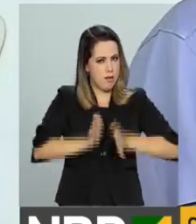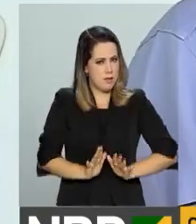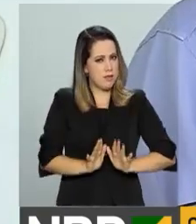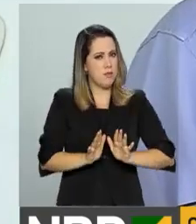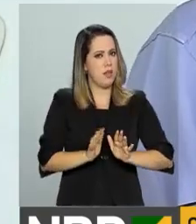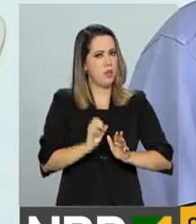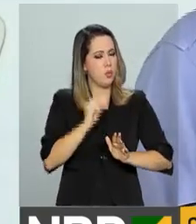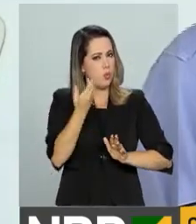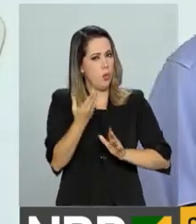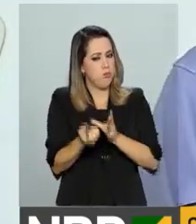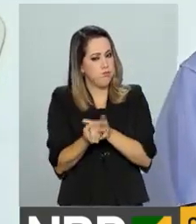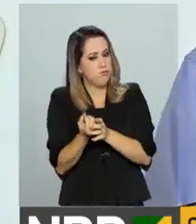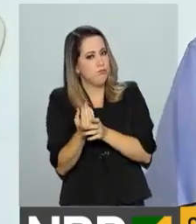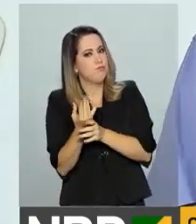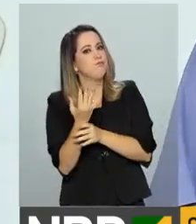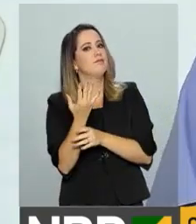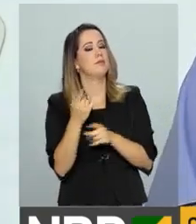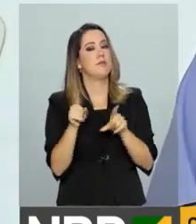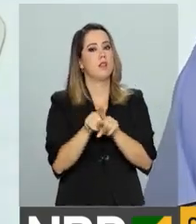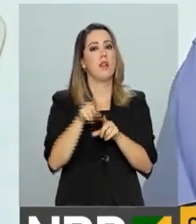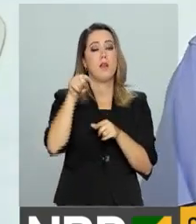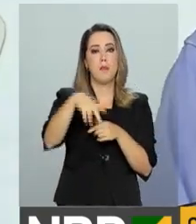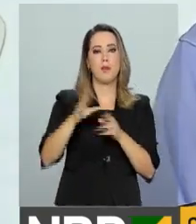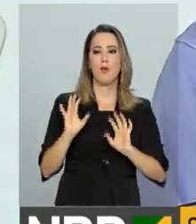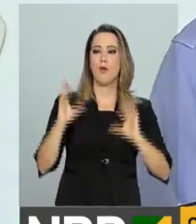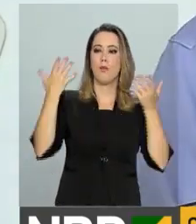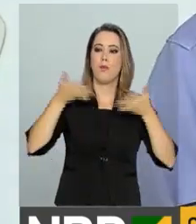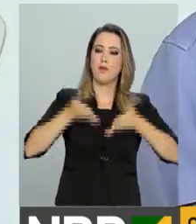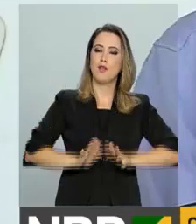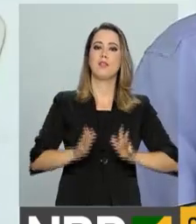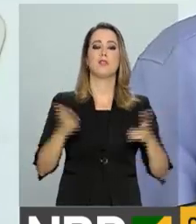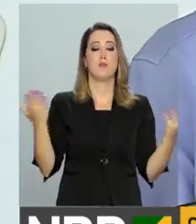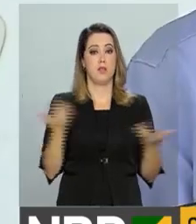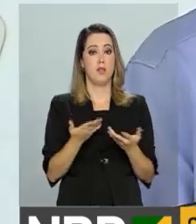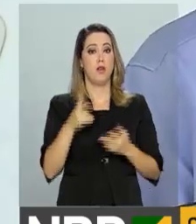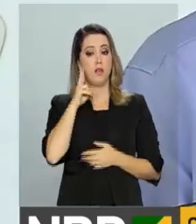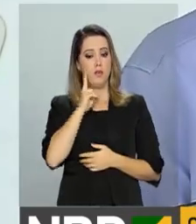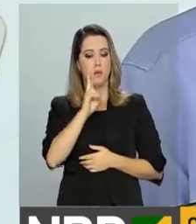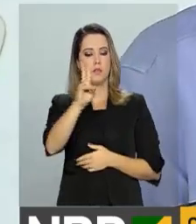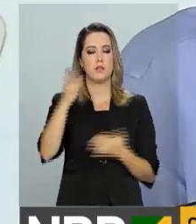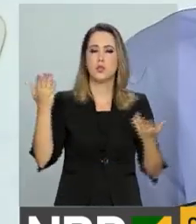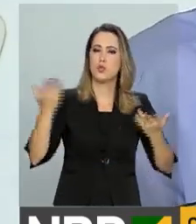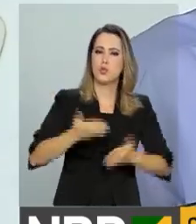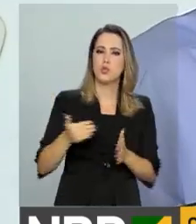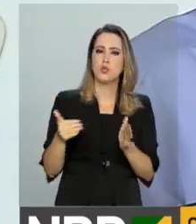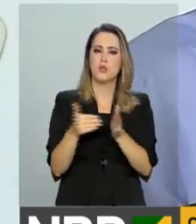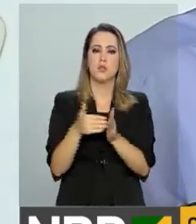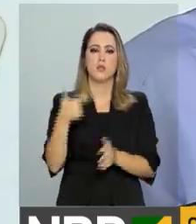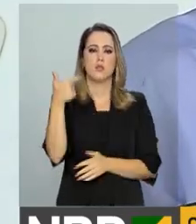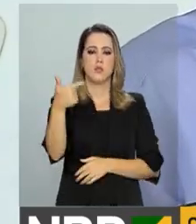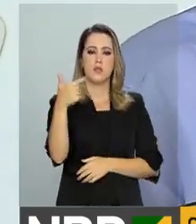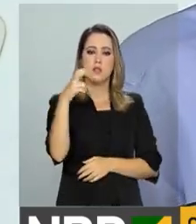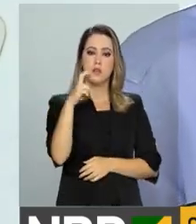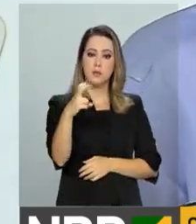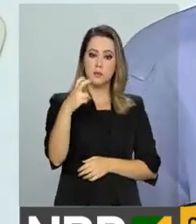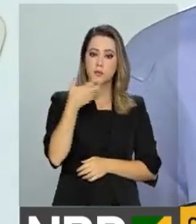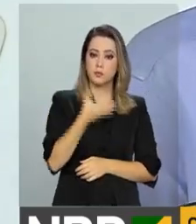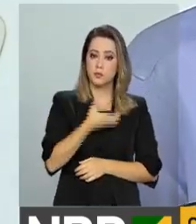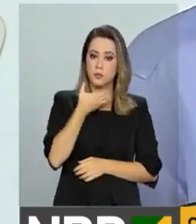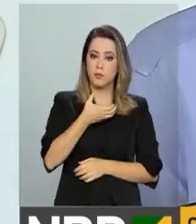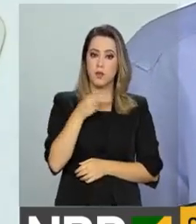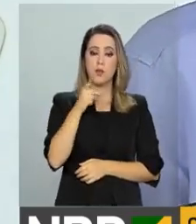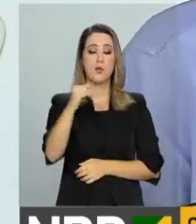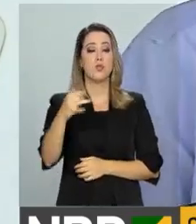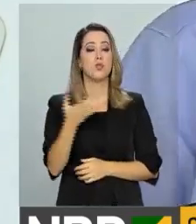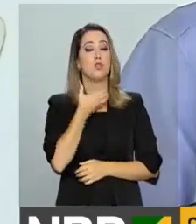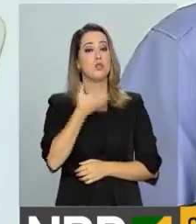Natal é para comemorar o nascimento. Vamos ver se de hoje até 25 de dezembro, dia de